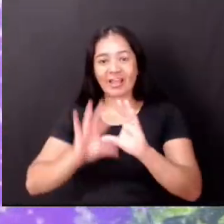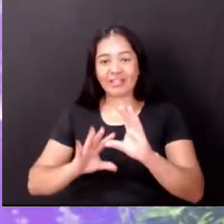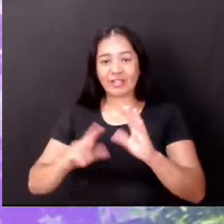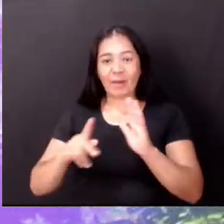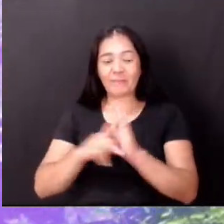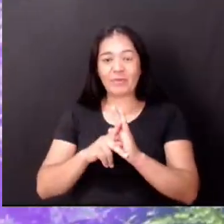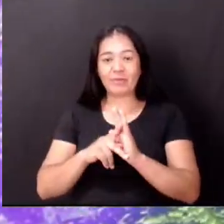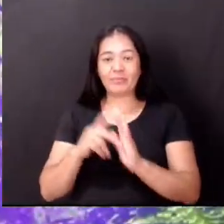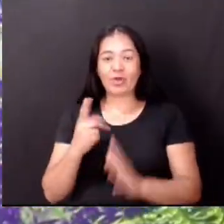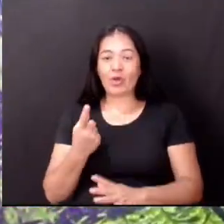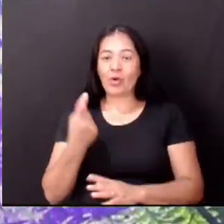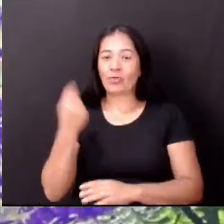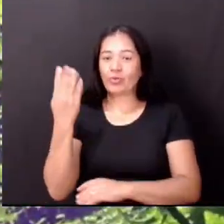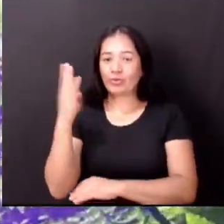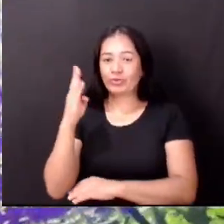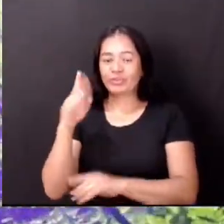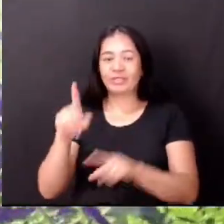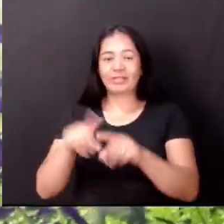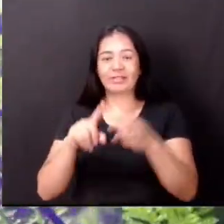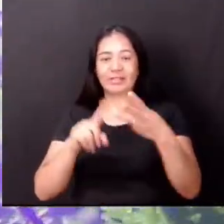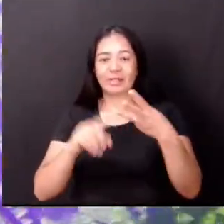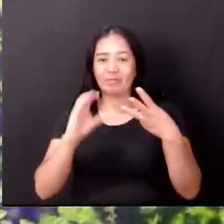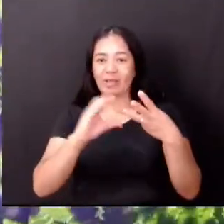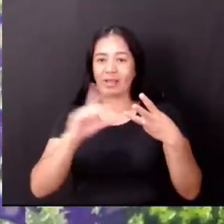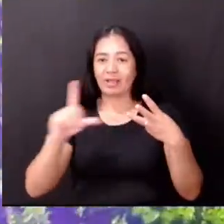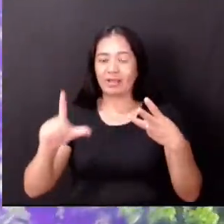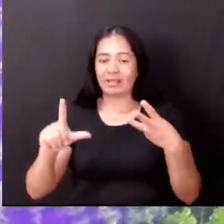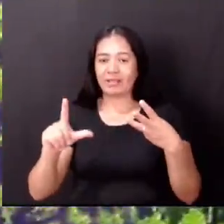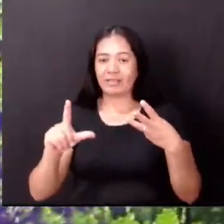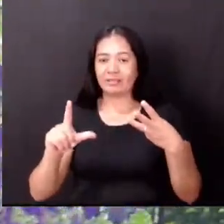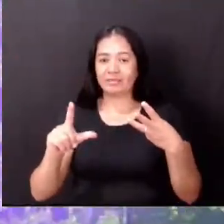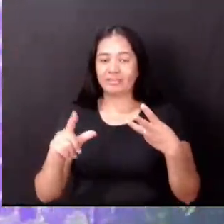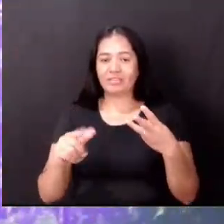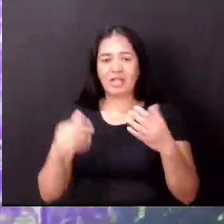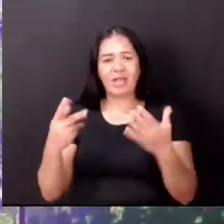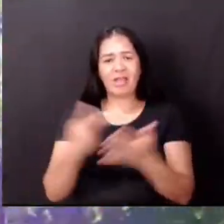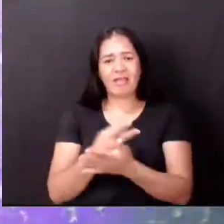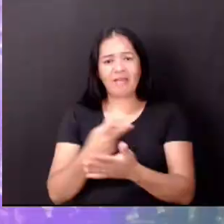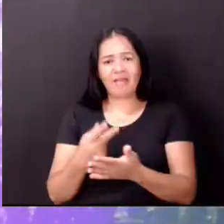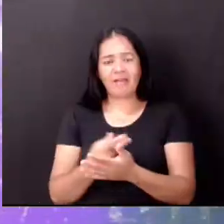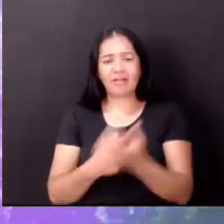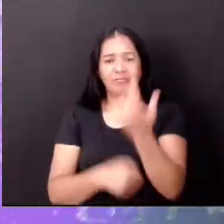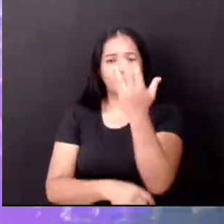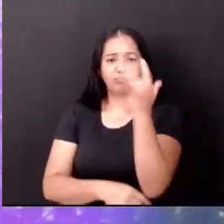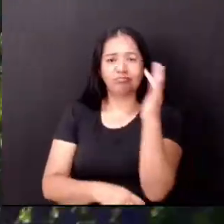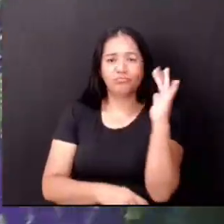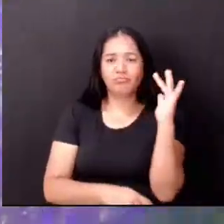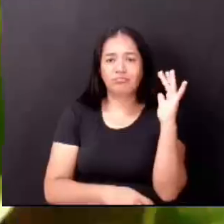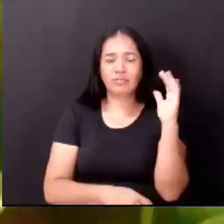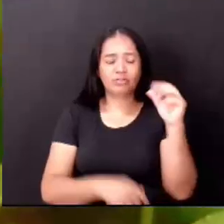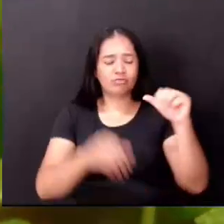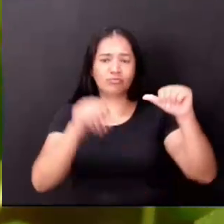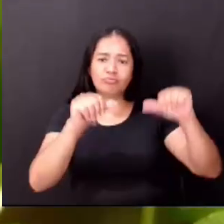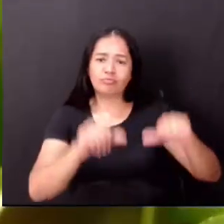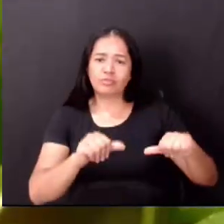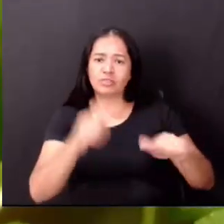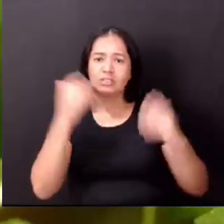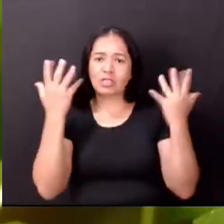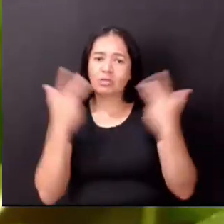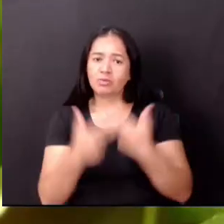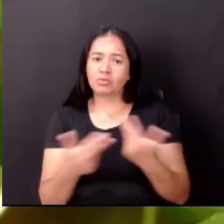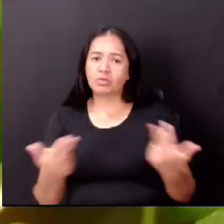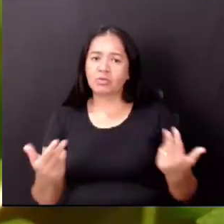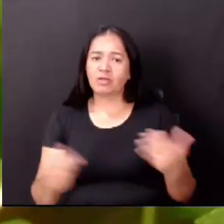a classificação equivocada e antropocêntrica das plantas como inferiores aos animais, que faz com que elas